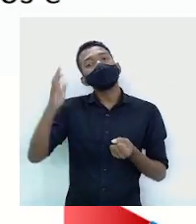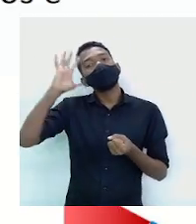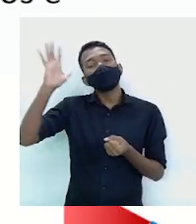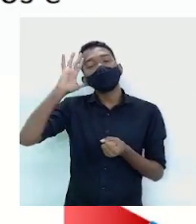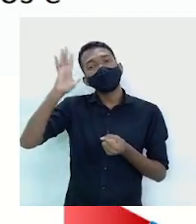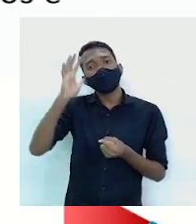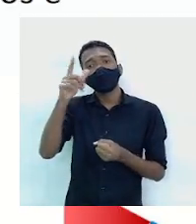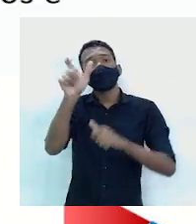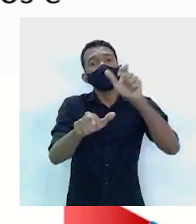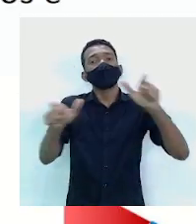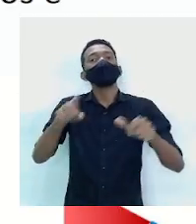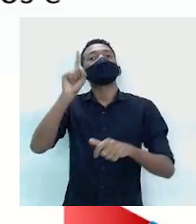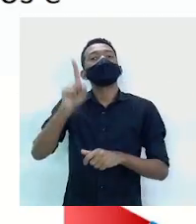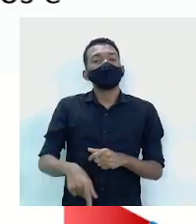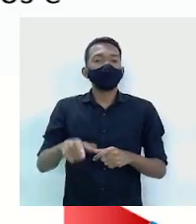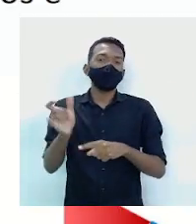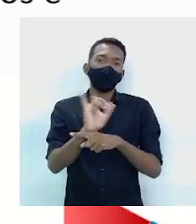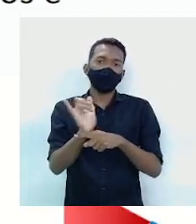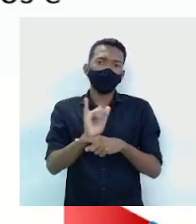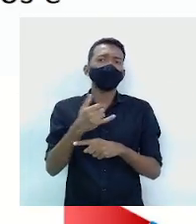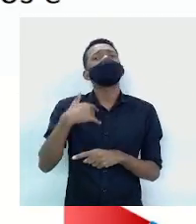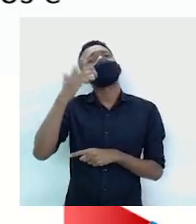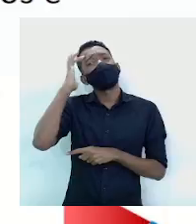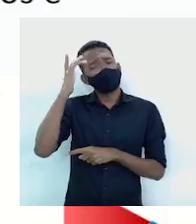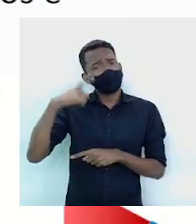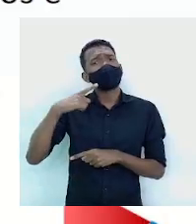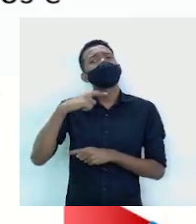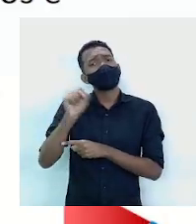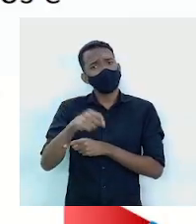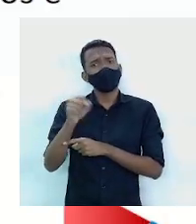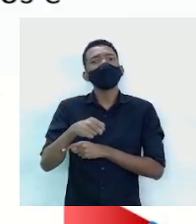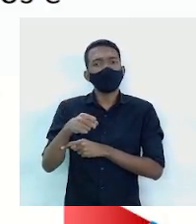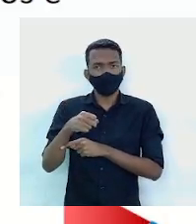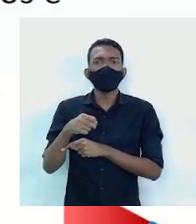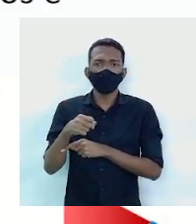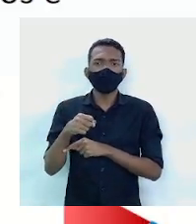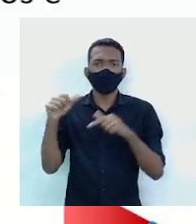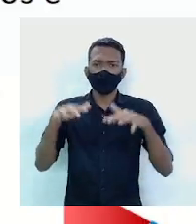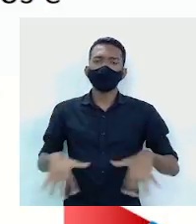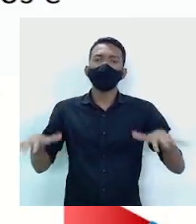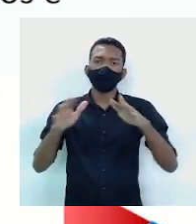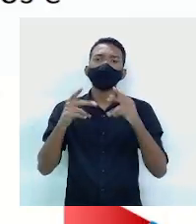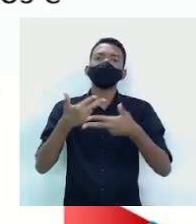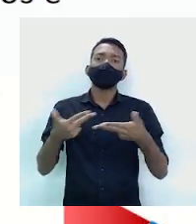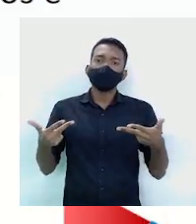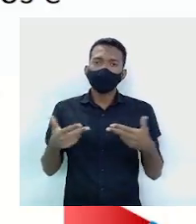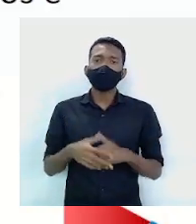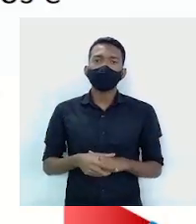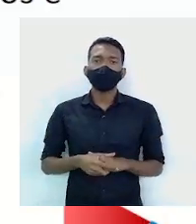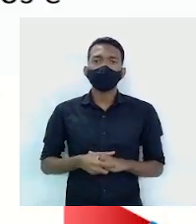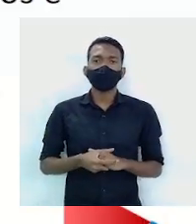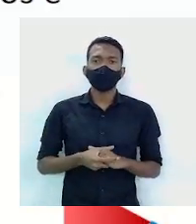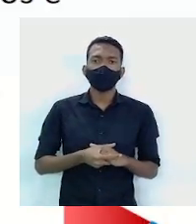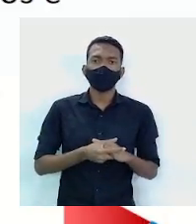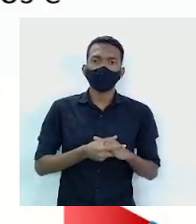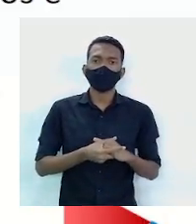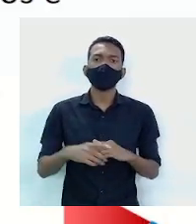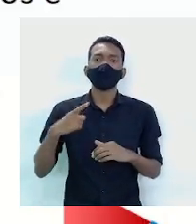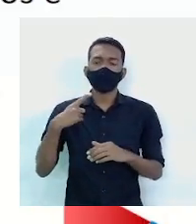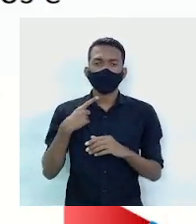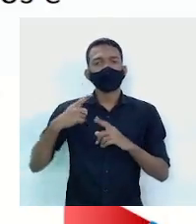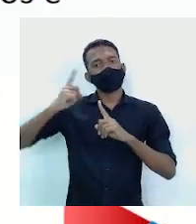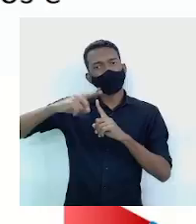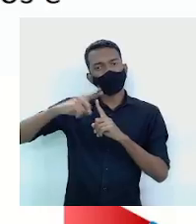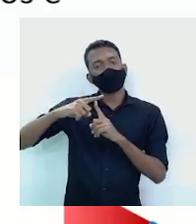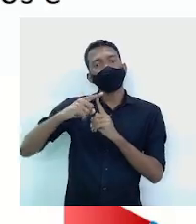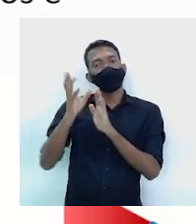vocês são esses youtubers, né? E eu acho que temos aí, né, dentro dos nossos estudantes, alguns que produzem esse tipo de conteúdo, né, que